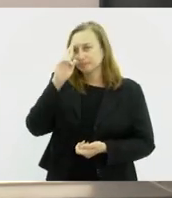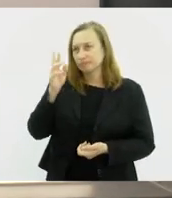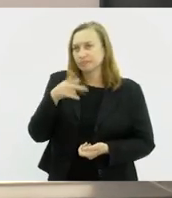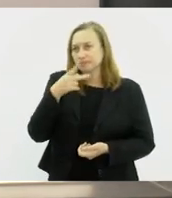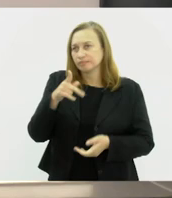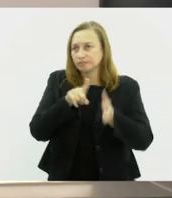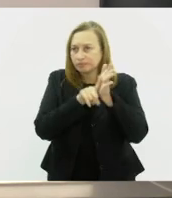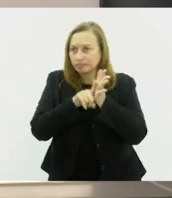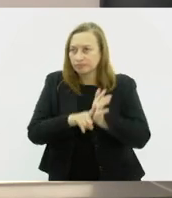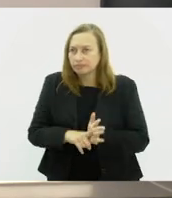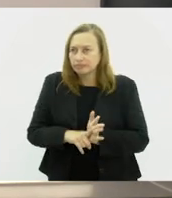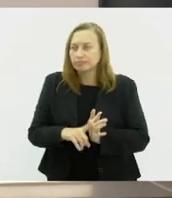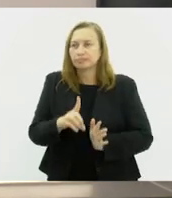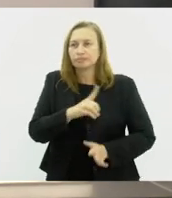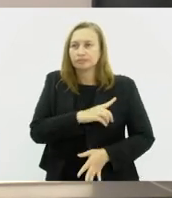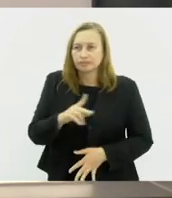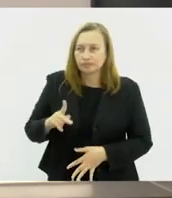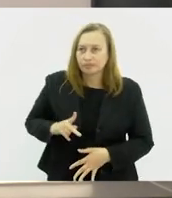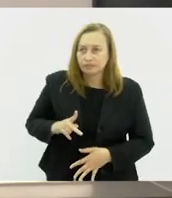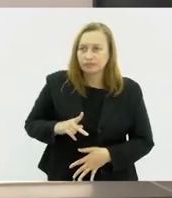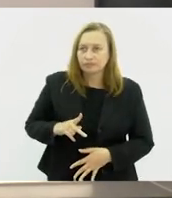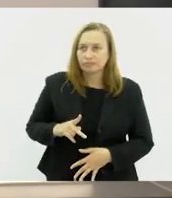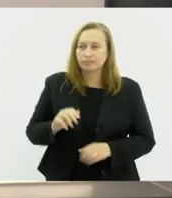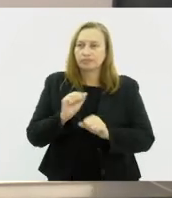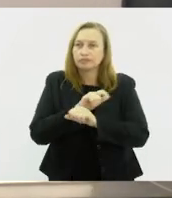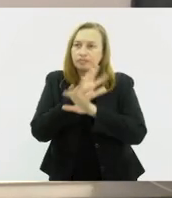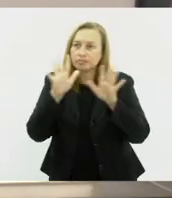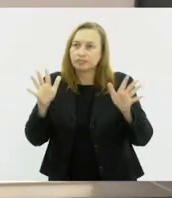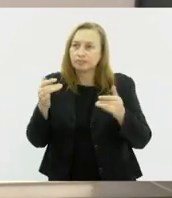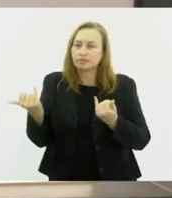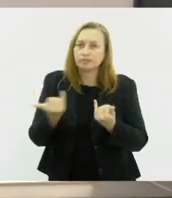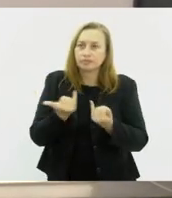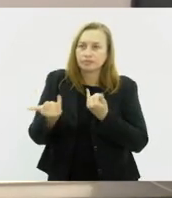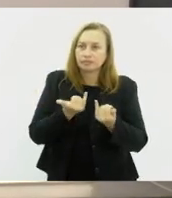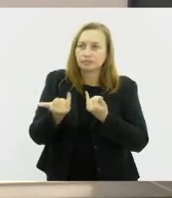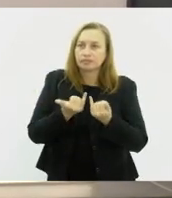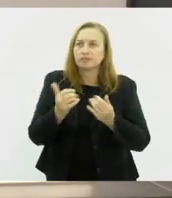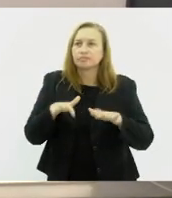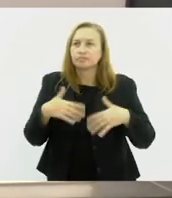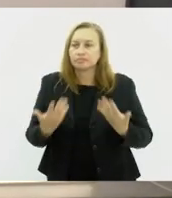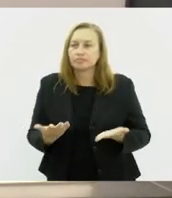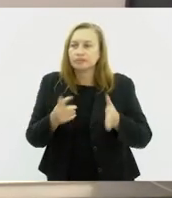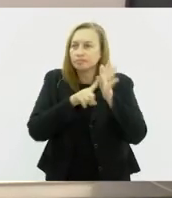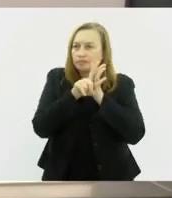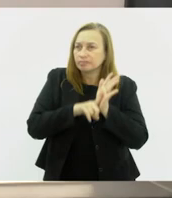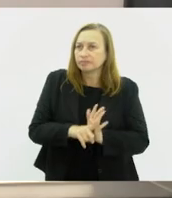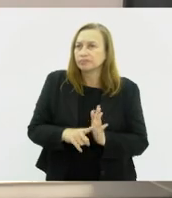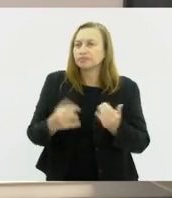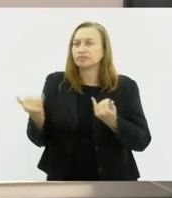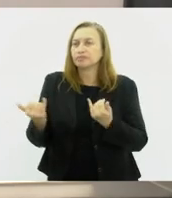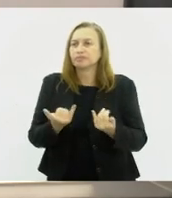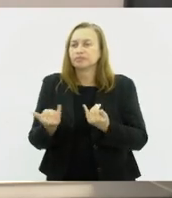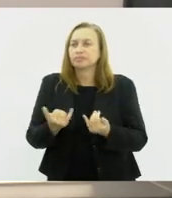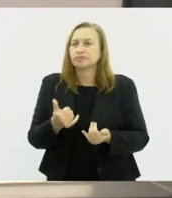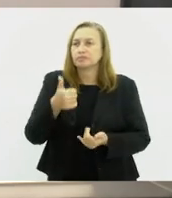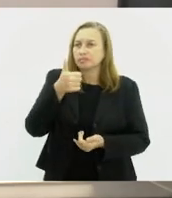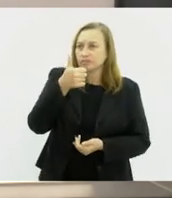pesquisa da Defensoria E é só para esclarecer os dados né então a pesquisa analisou 2591